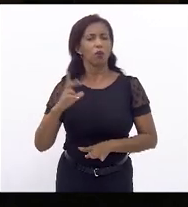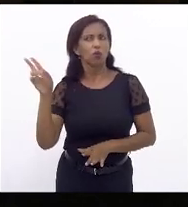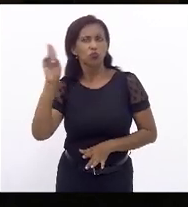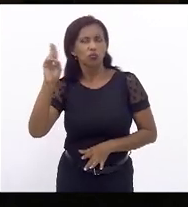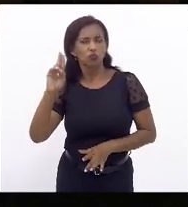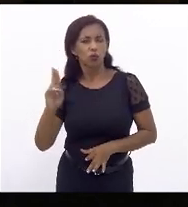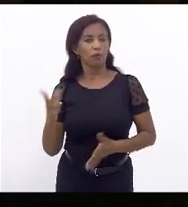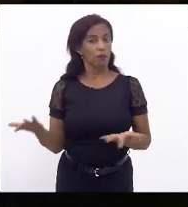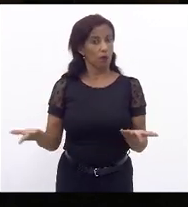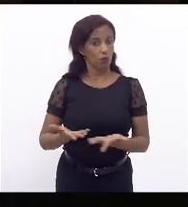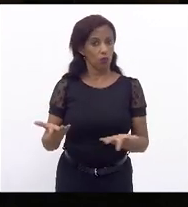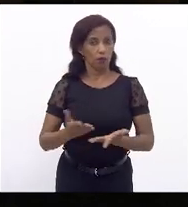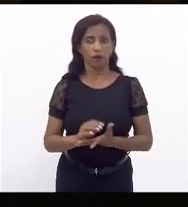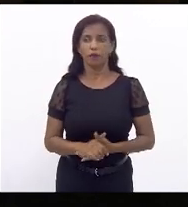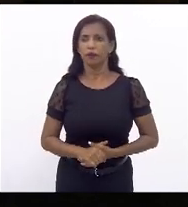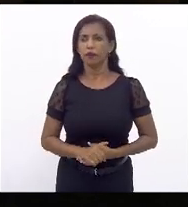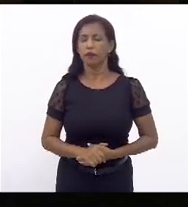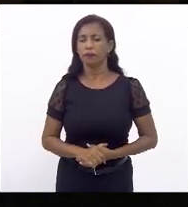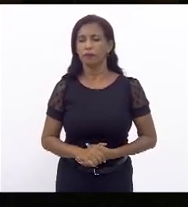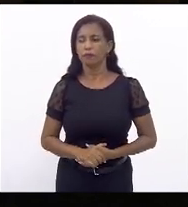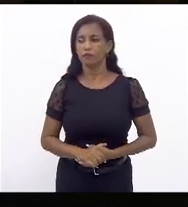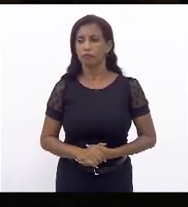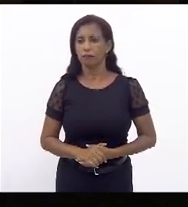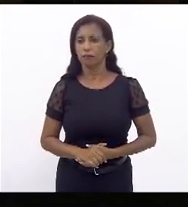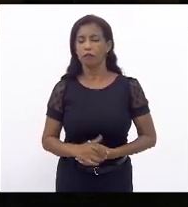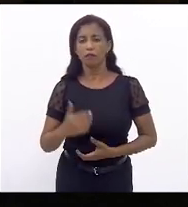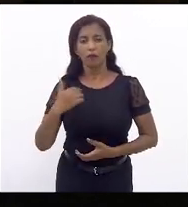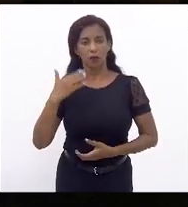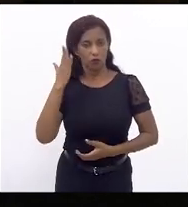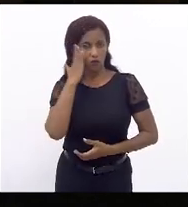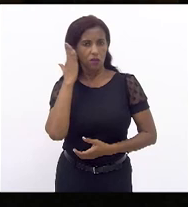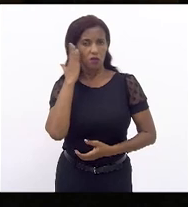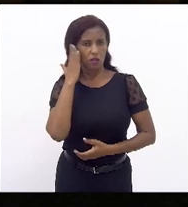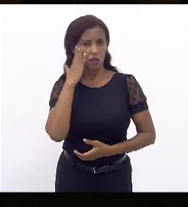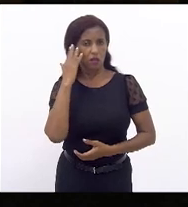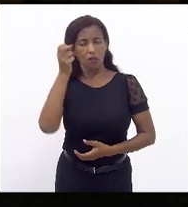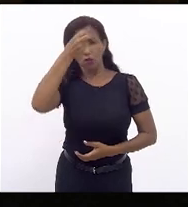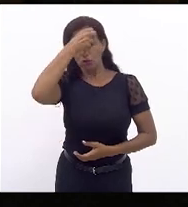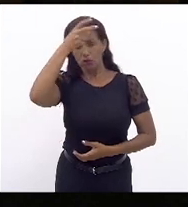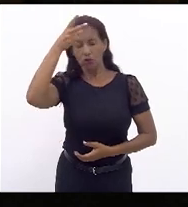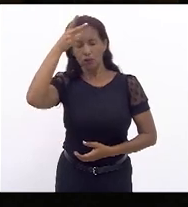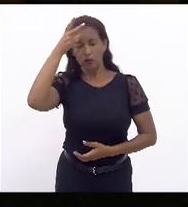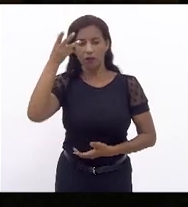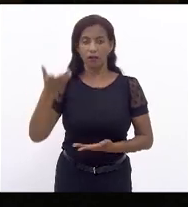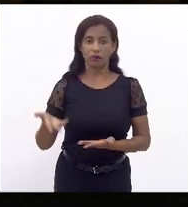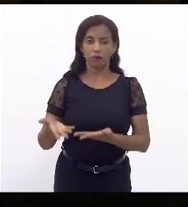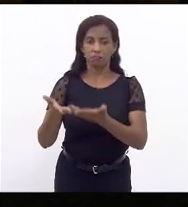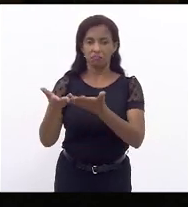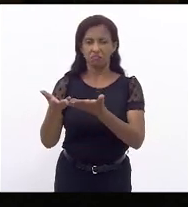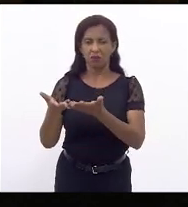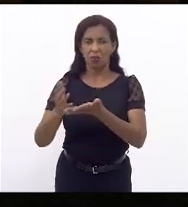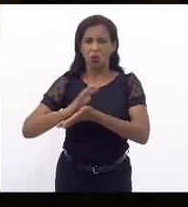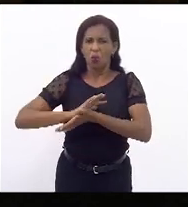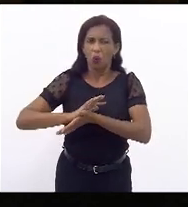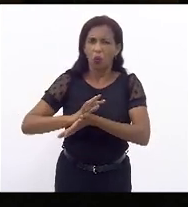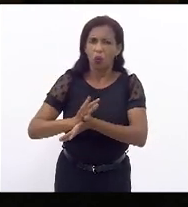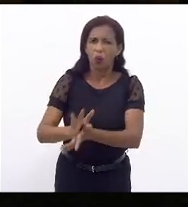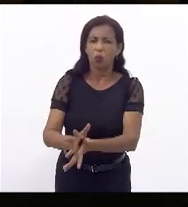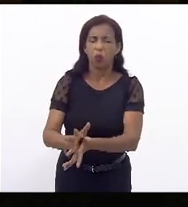nomes agora, eu sei que os prefeitos estão